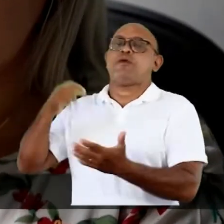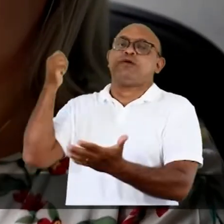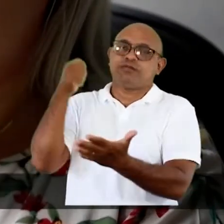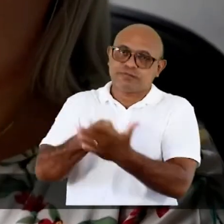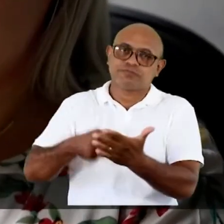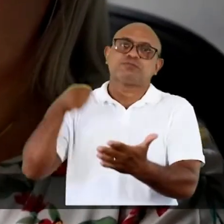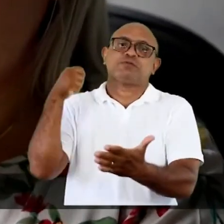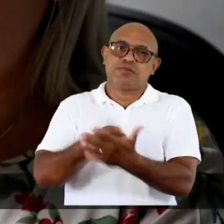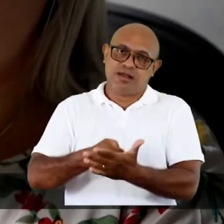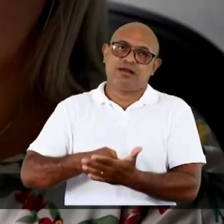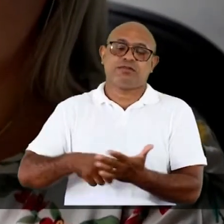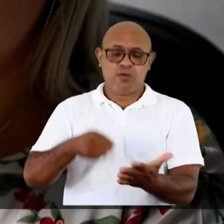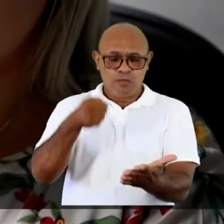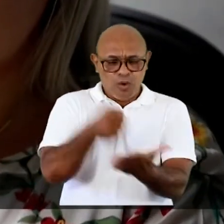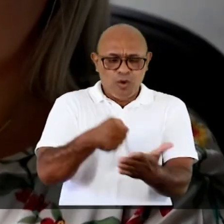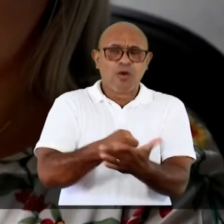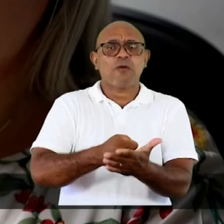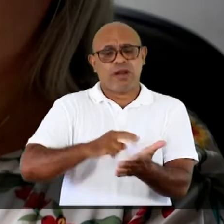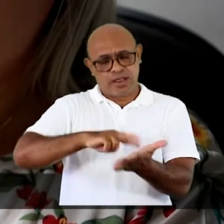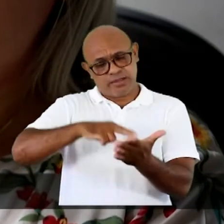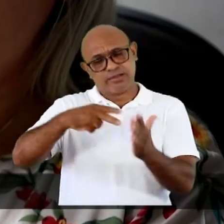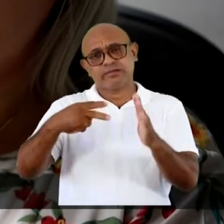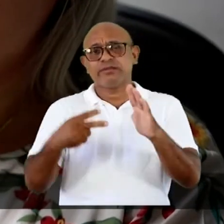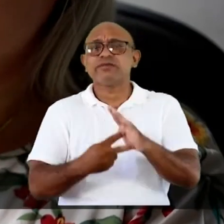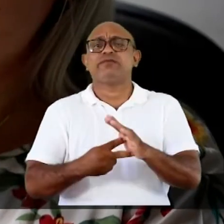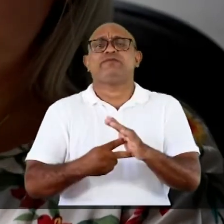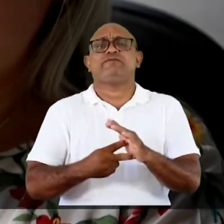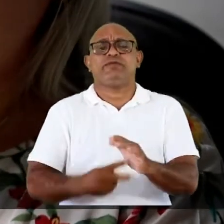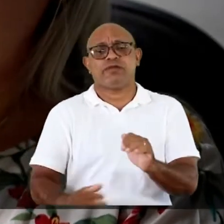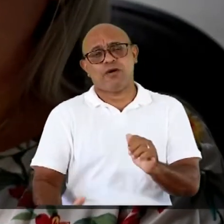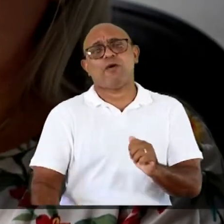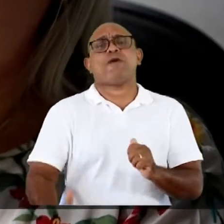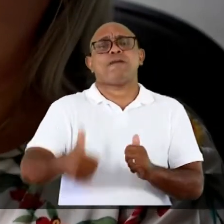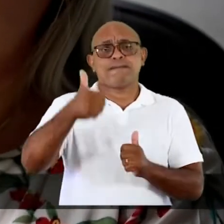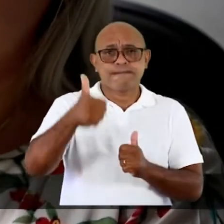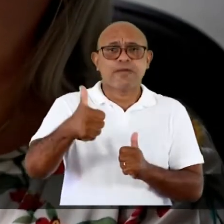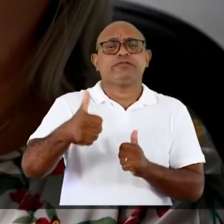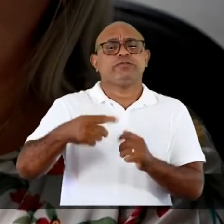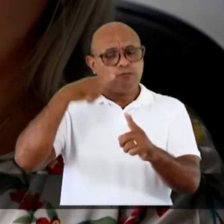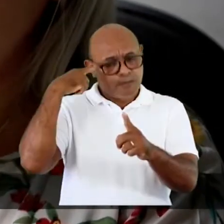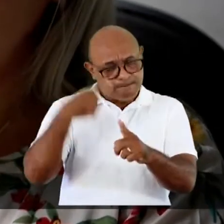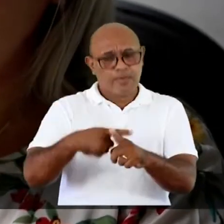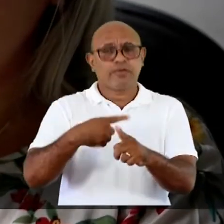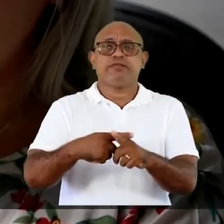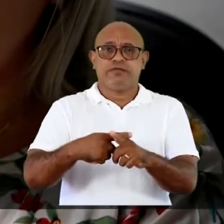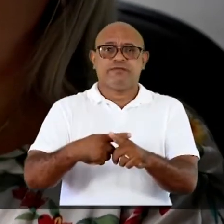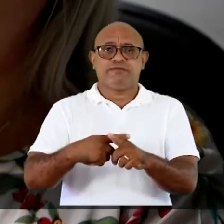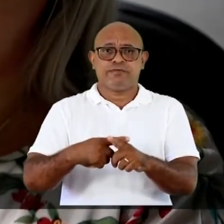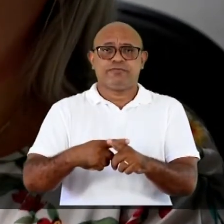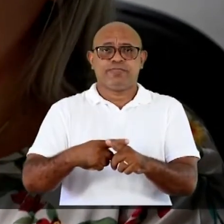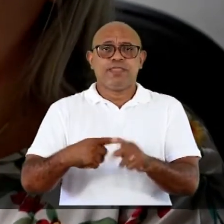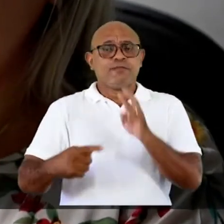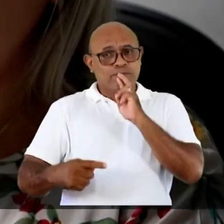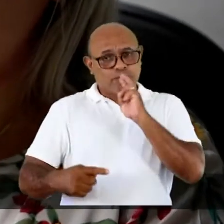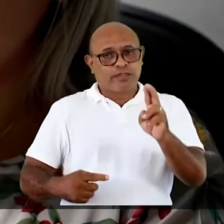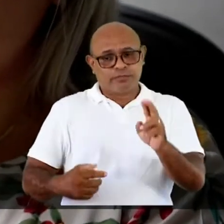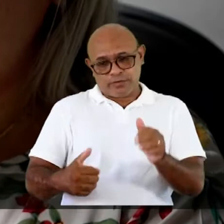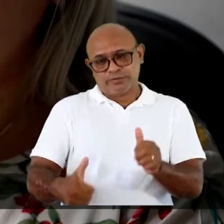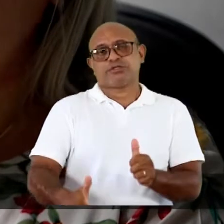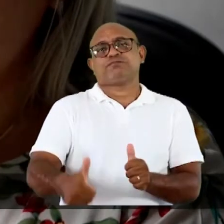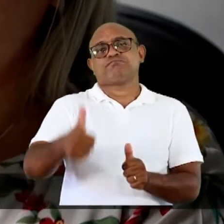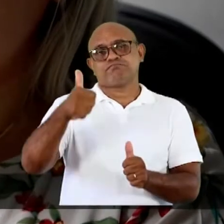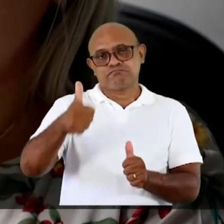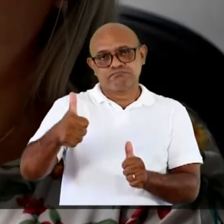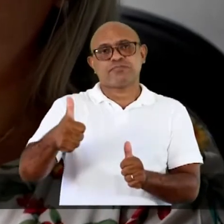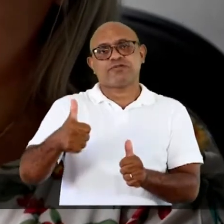muita cobrança, ele cobra muito. E um certo ponto é um ponto muito positivo, porque é onde vem